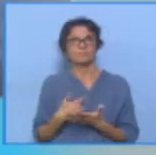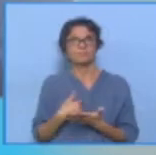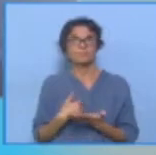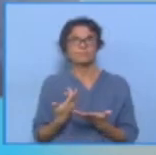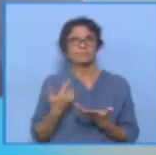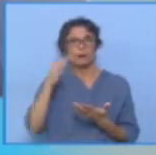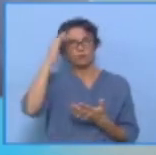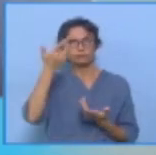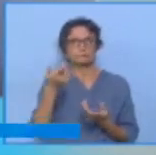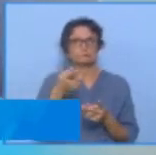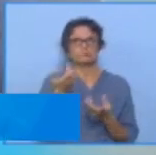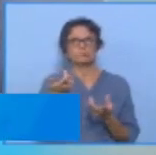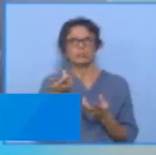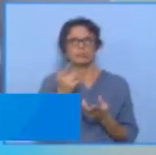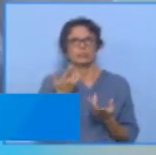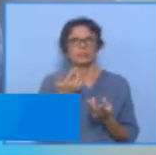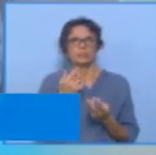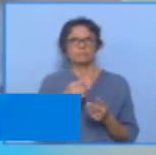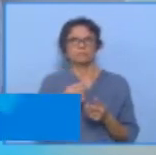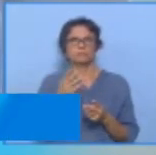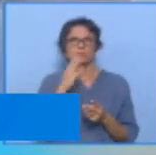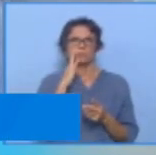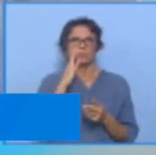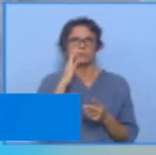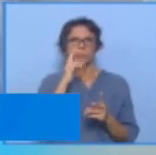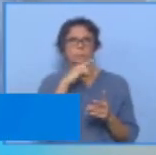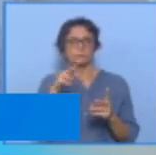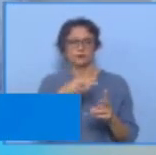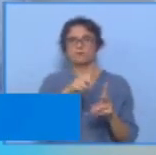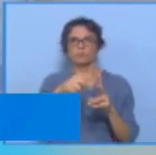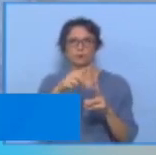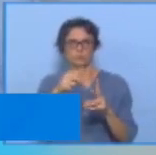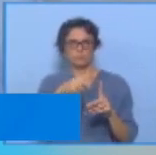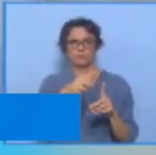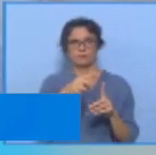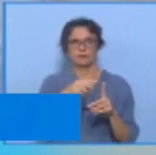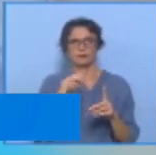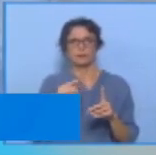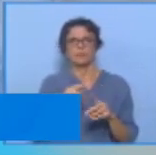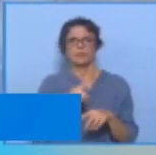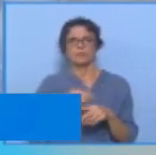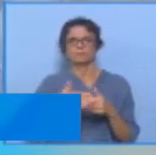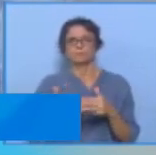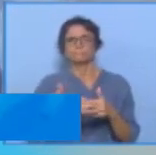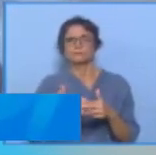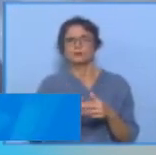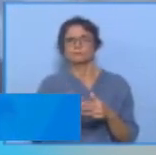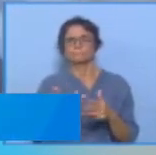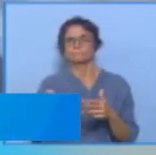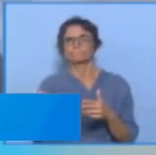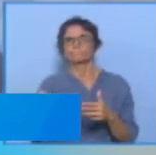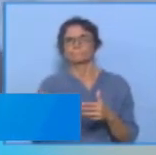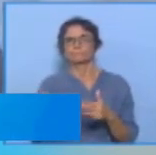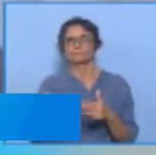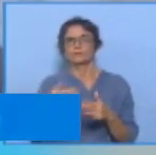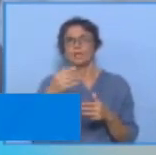duas questões fundamentais. A primeira é perceber qual será o tempo que ainda teremos de pontificado do Papa Francisco. Ele próprio já disse que não